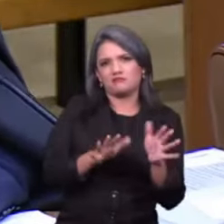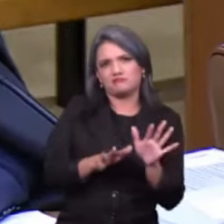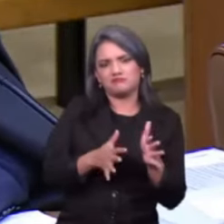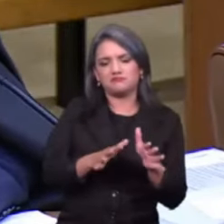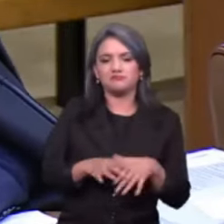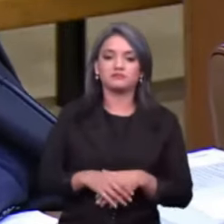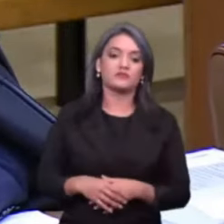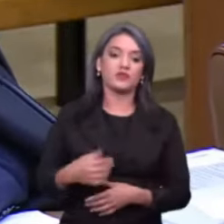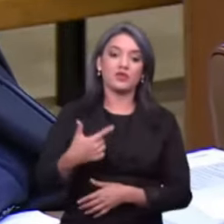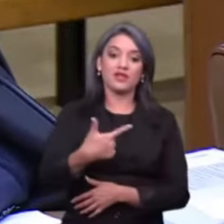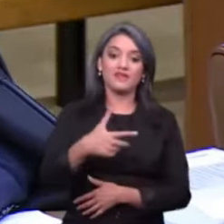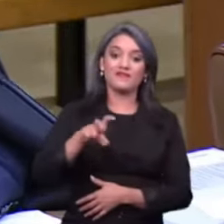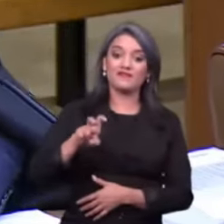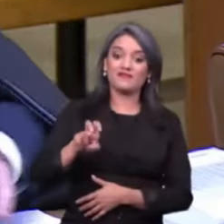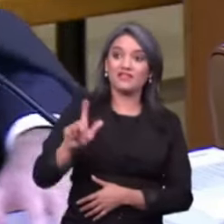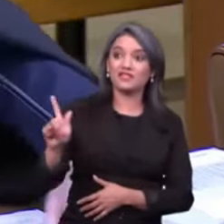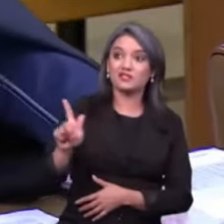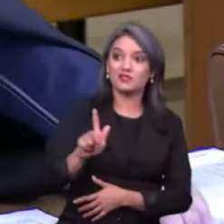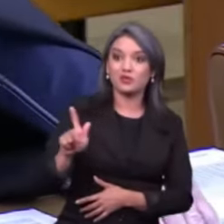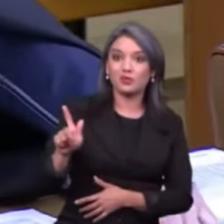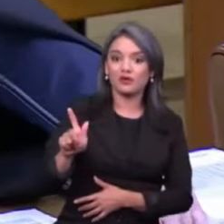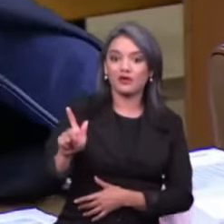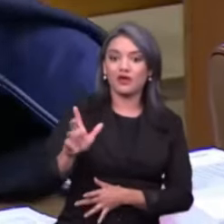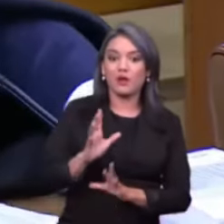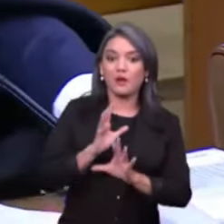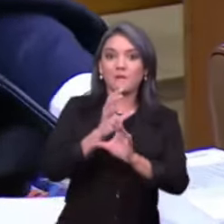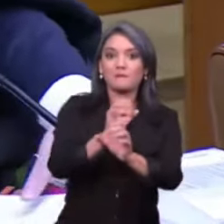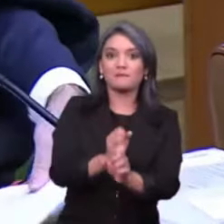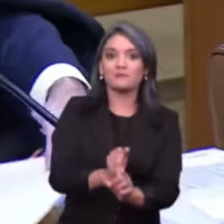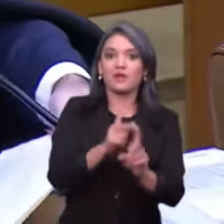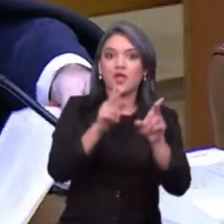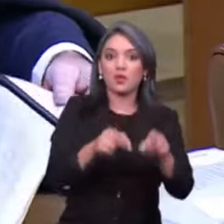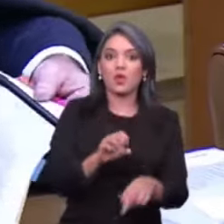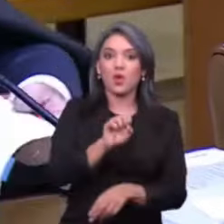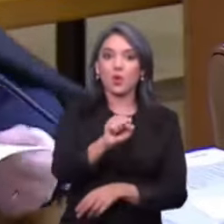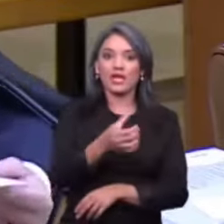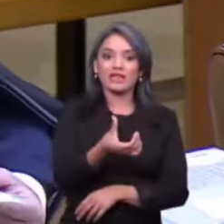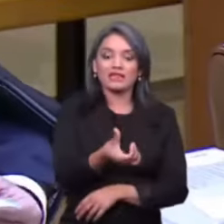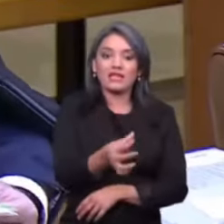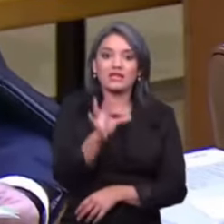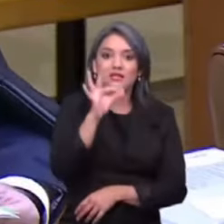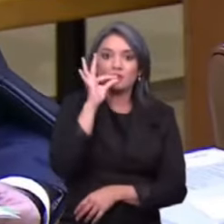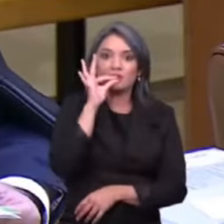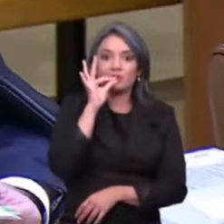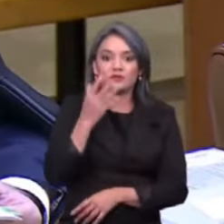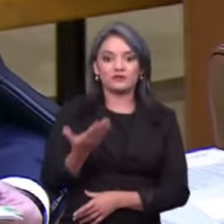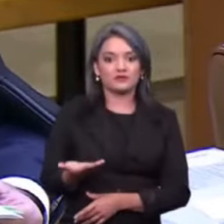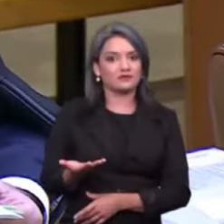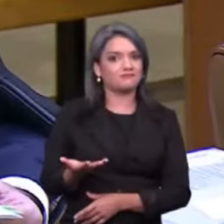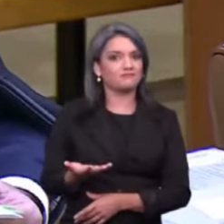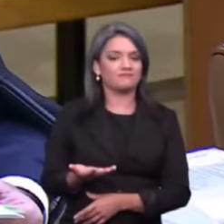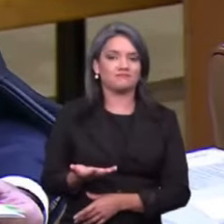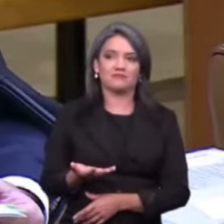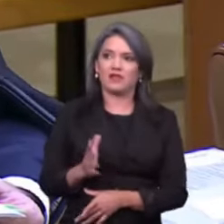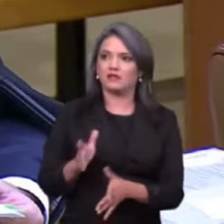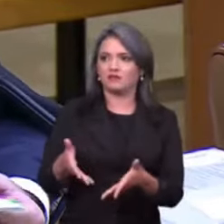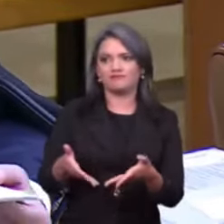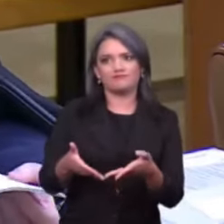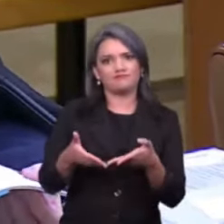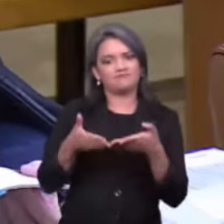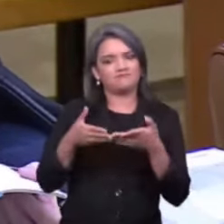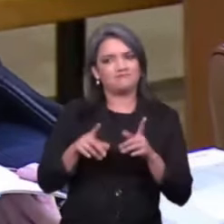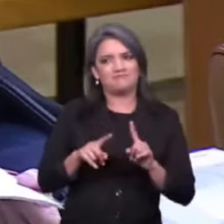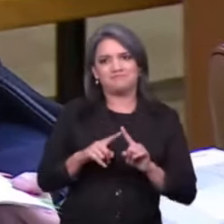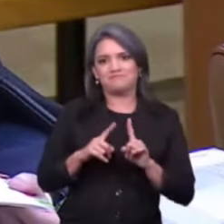25 gramas já são 86 cigarros. Eu já não consigo, com devida vênia aos entendimentos em